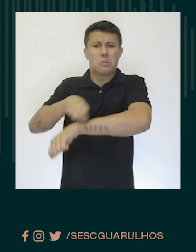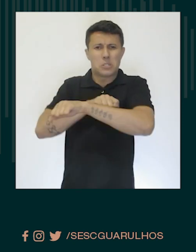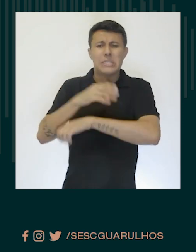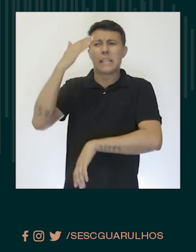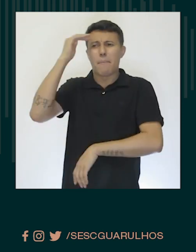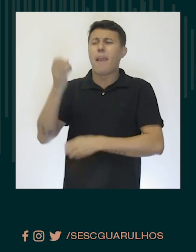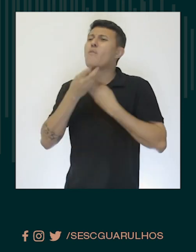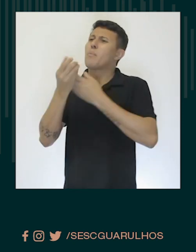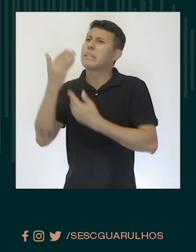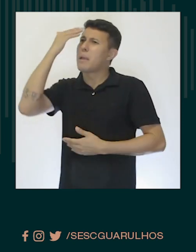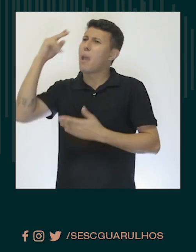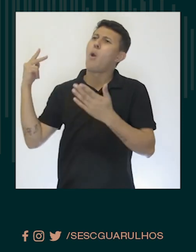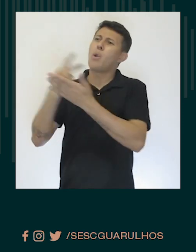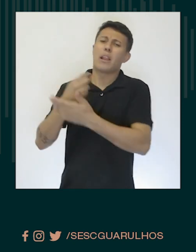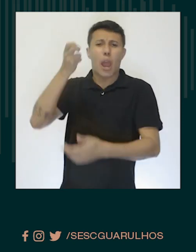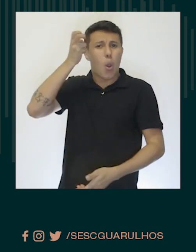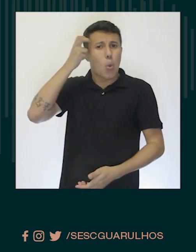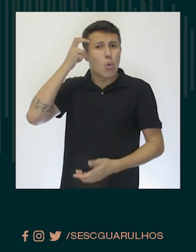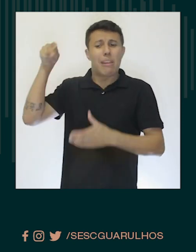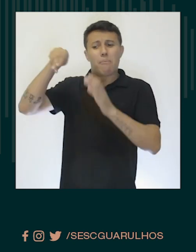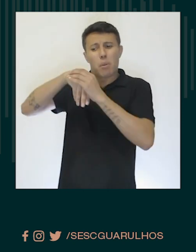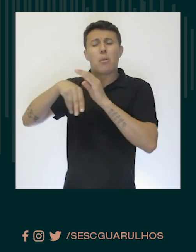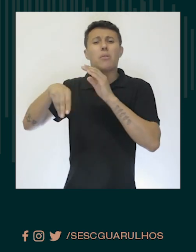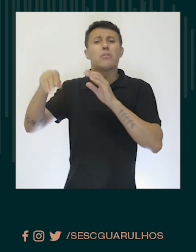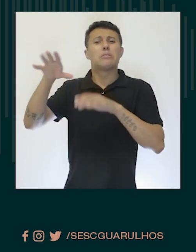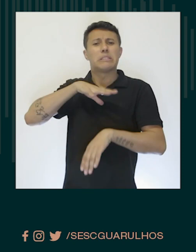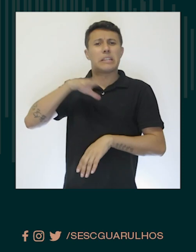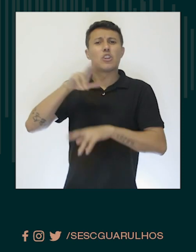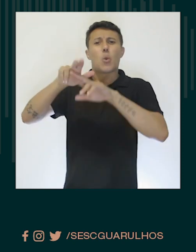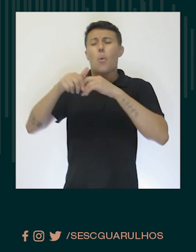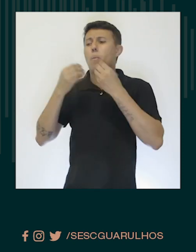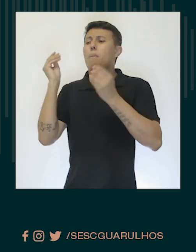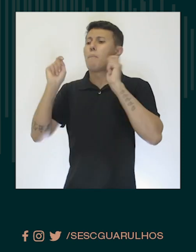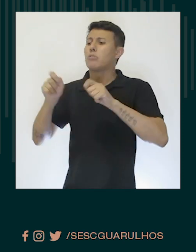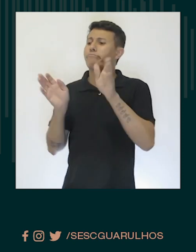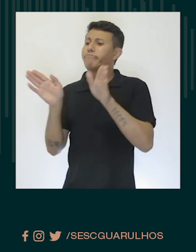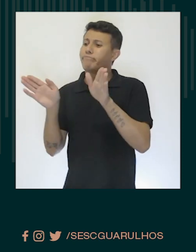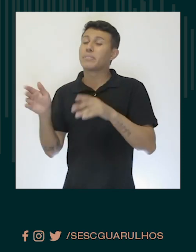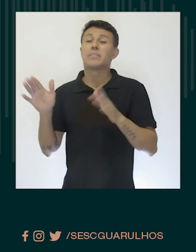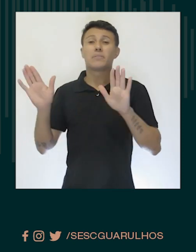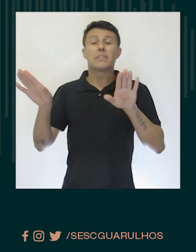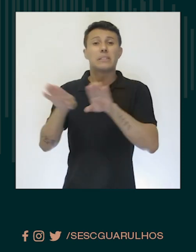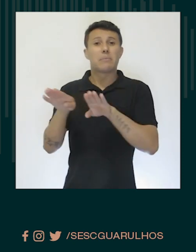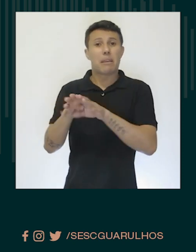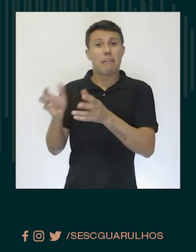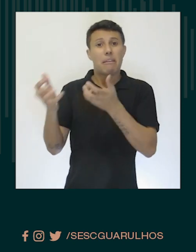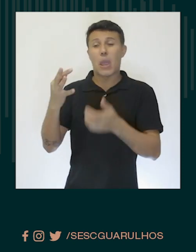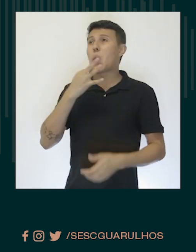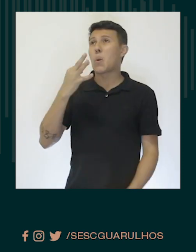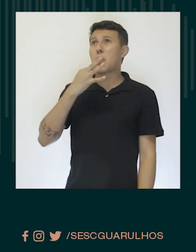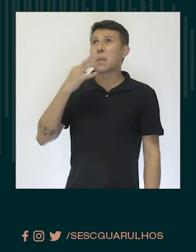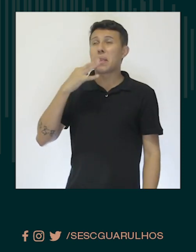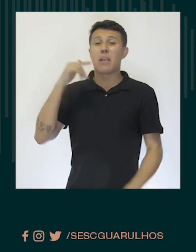que você tem de possibilidade de acesso. E se você quiser conhecer mais do meu trabalho, você pode